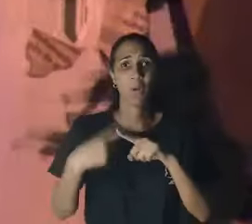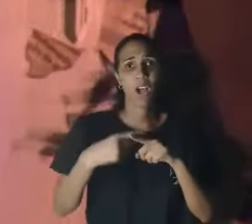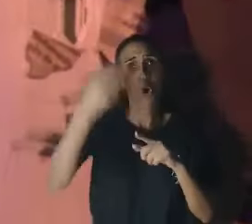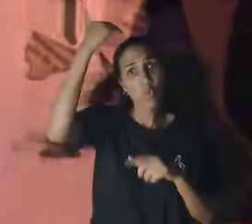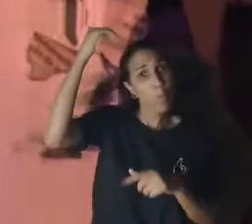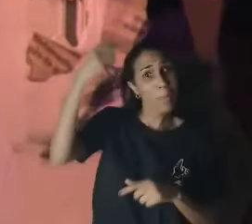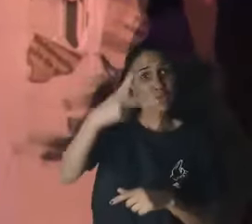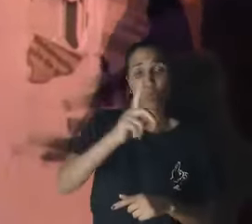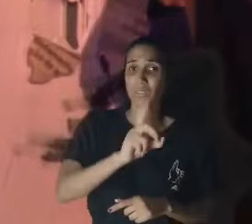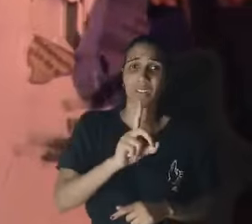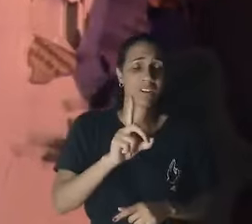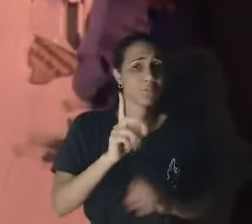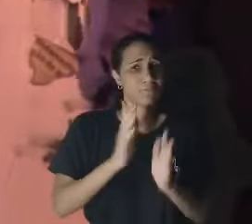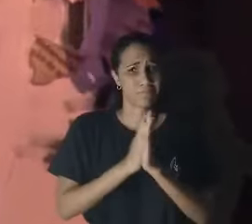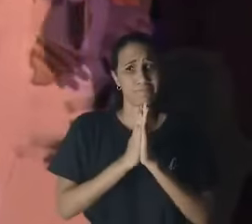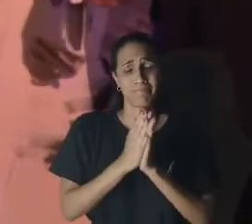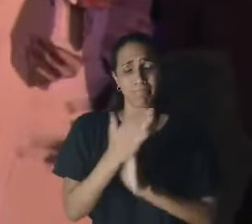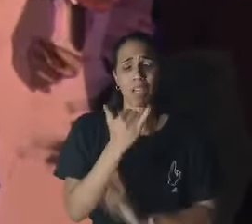Me perdoa.